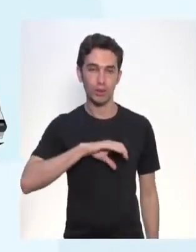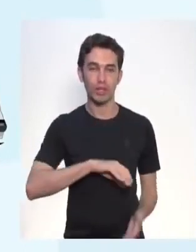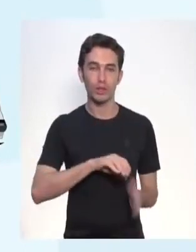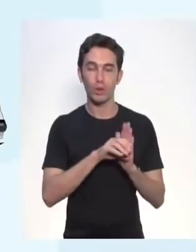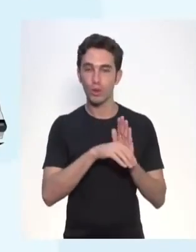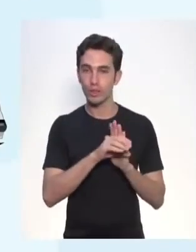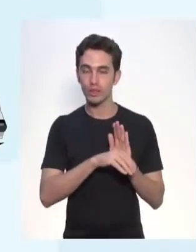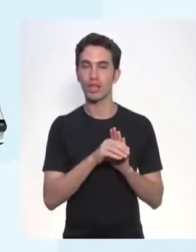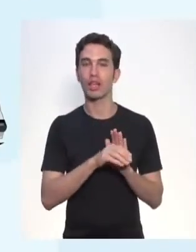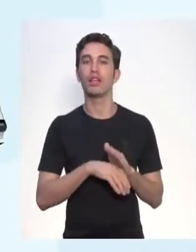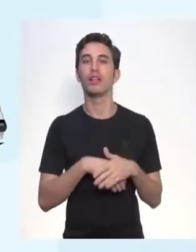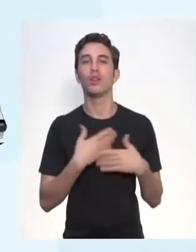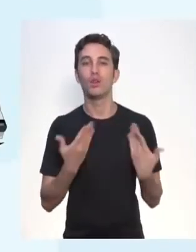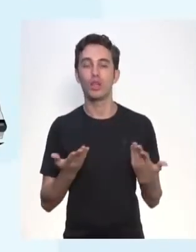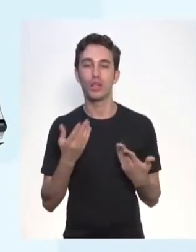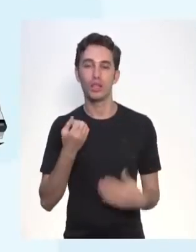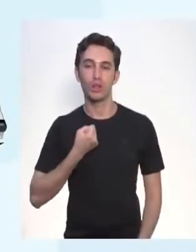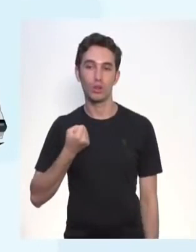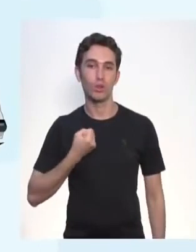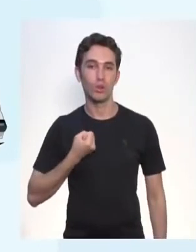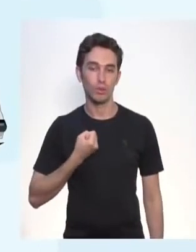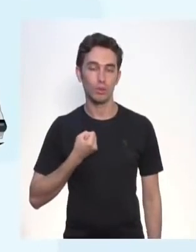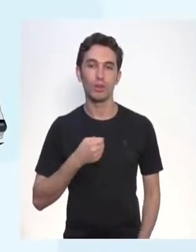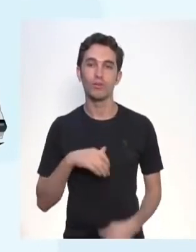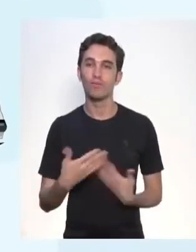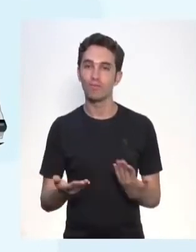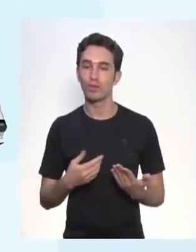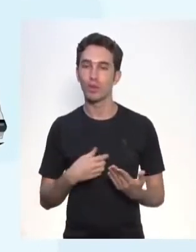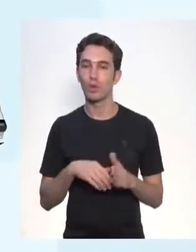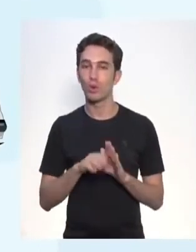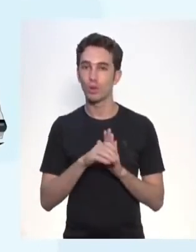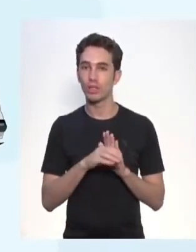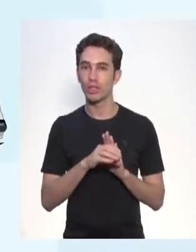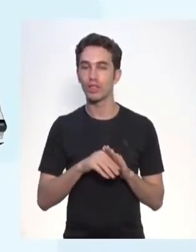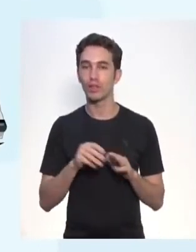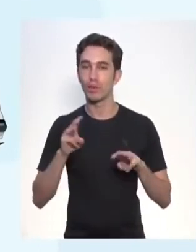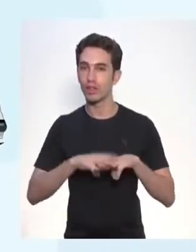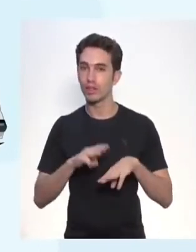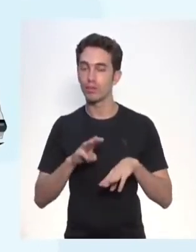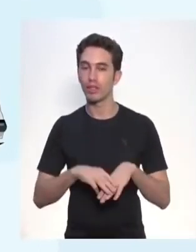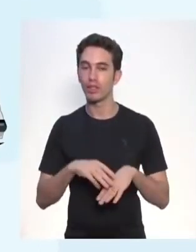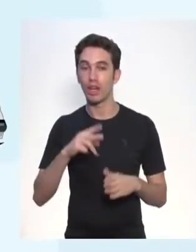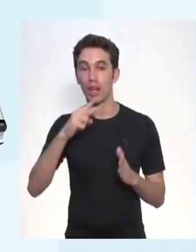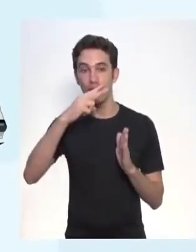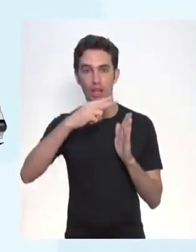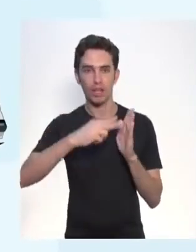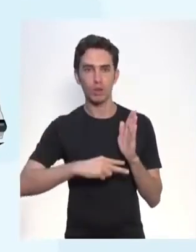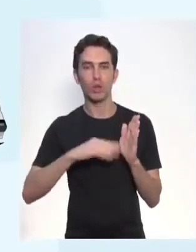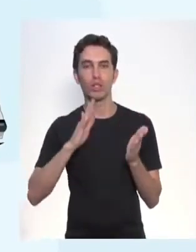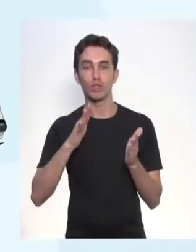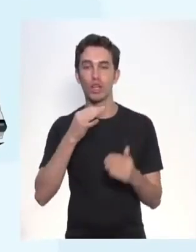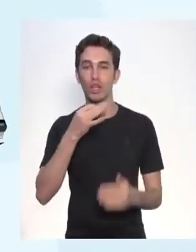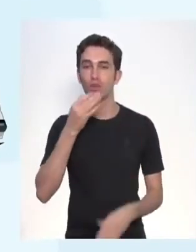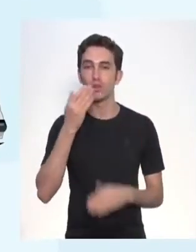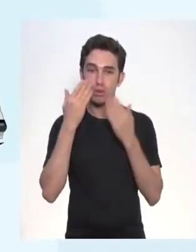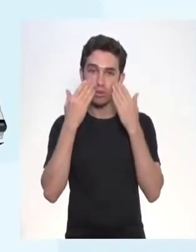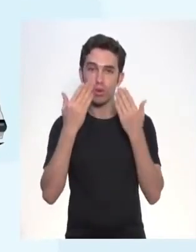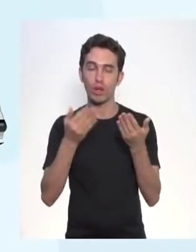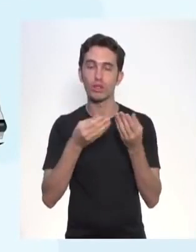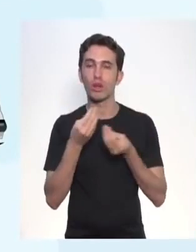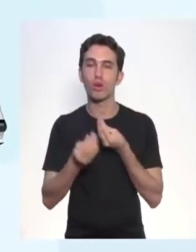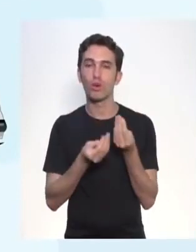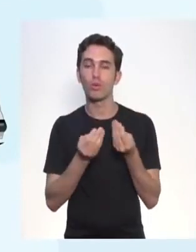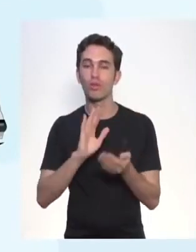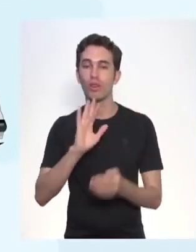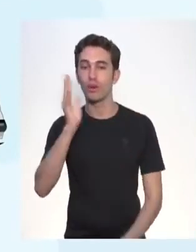essa interpretação, em números, né? Esses conceitos matemáticos. E aí a própria leitura do problema já nos indica, né? Como que isso vai